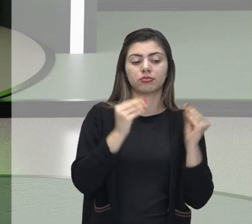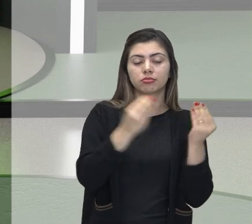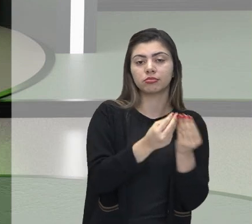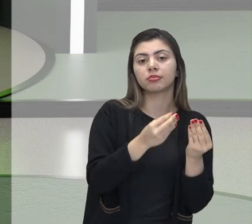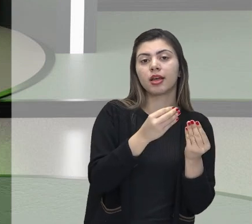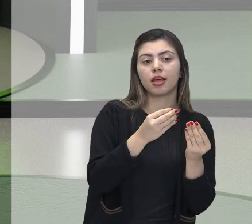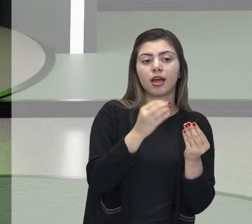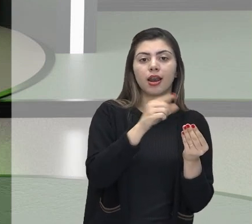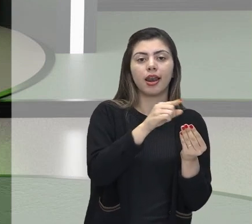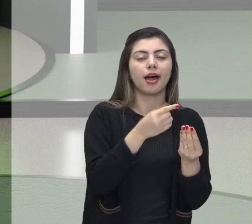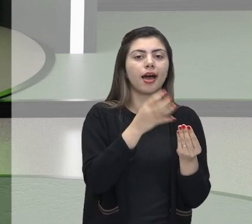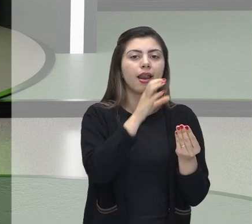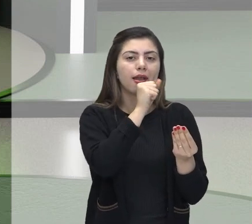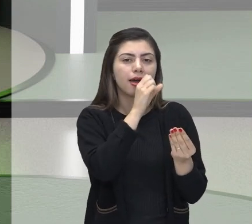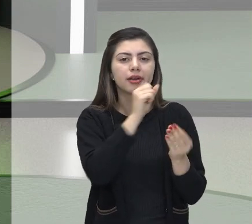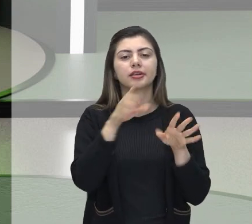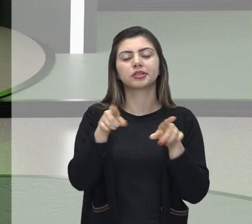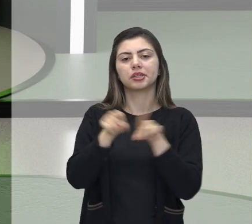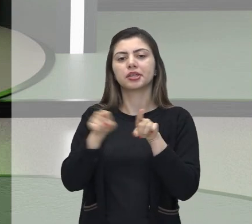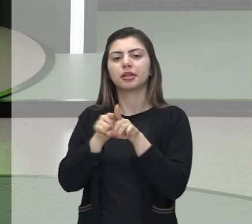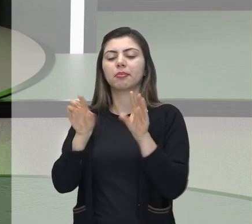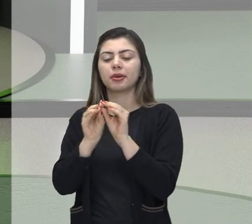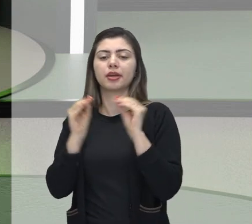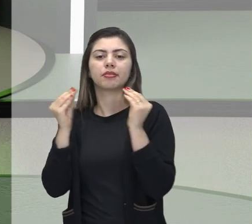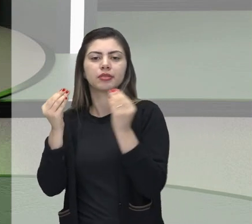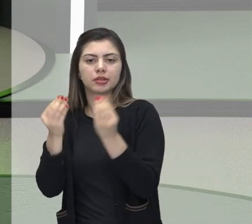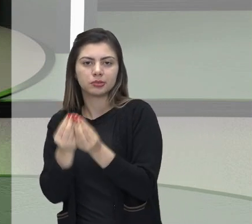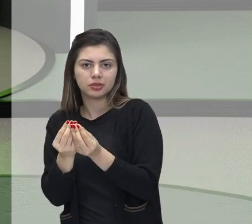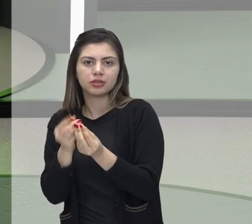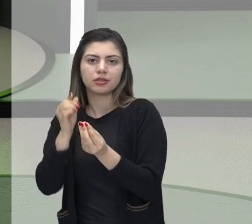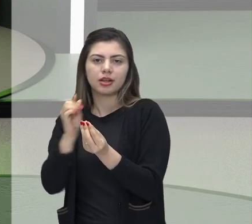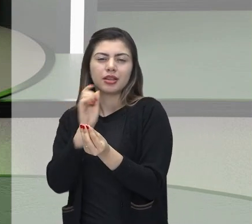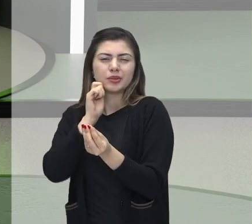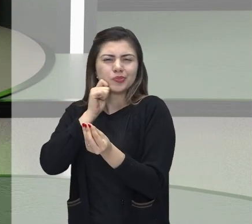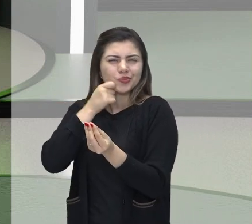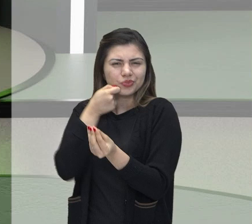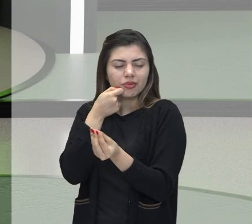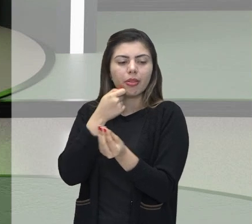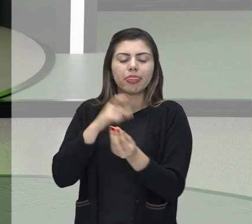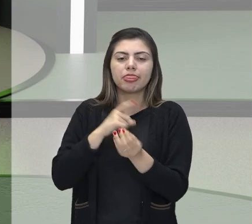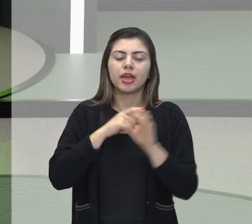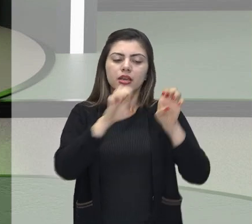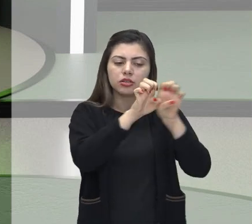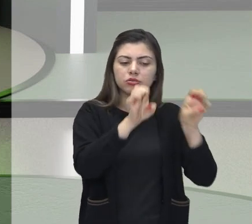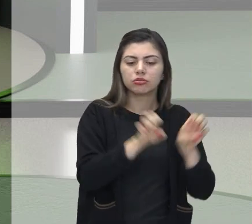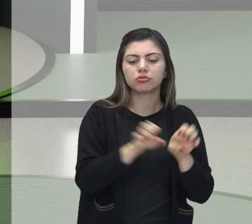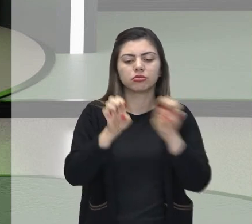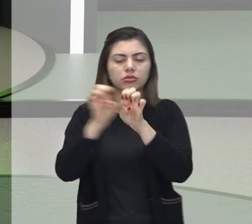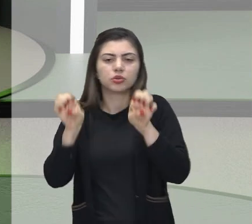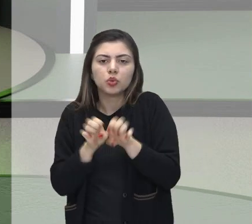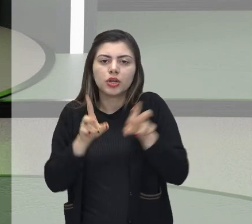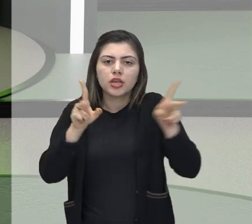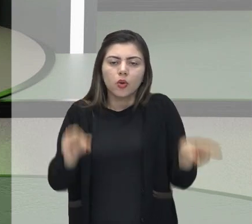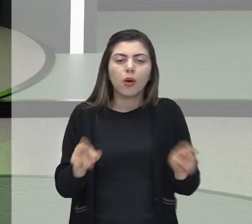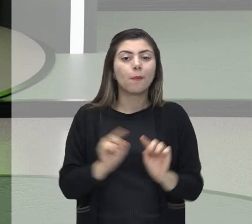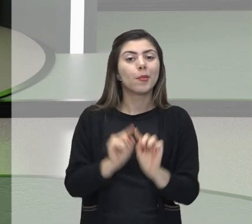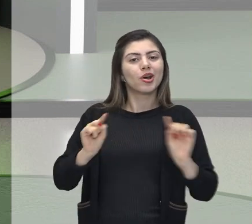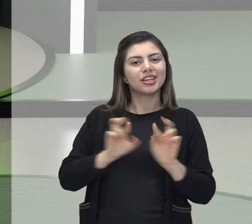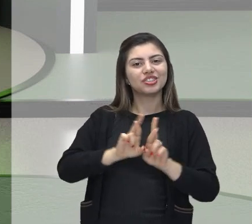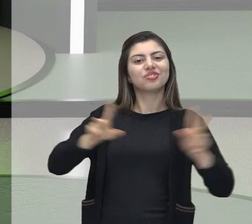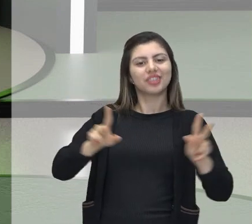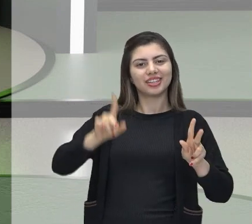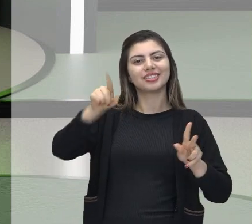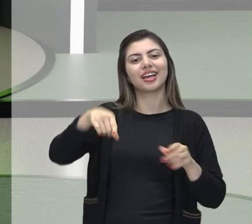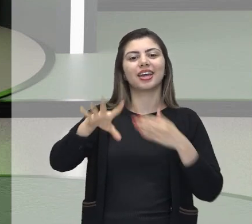laranja quanto no limão. Então, porque ele tem a mesma estrutura, só que o que se diferencia é a atividade óptica.